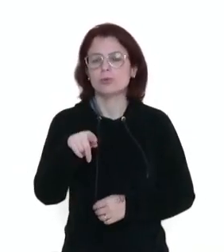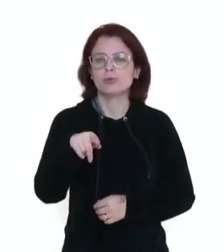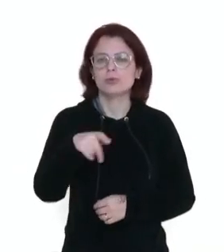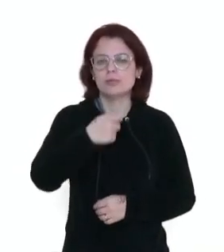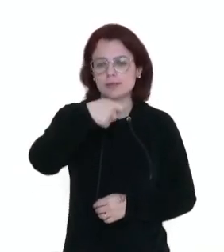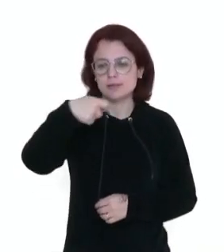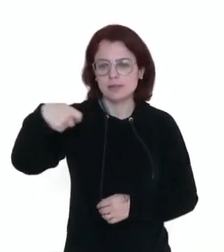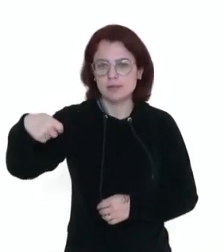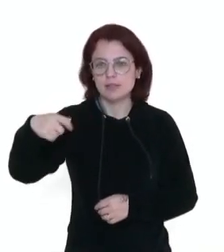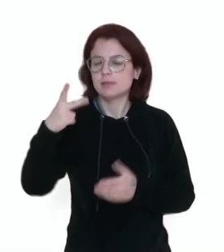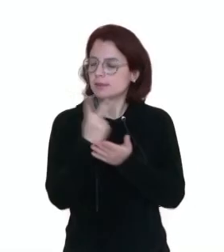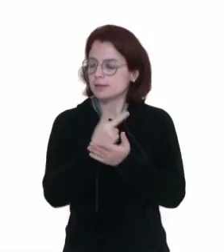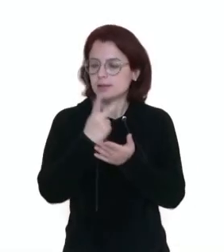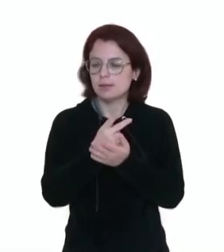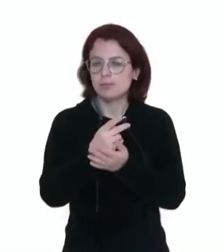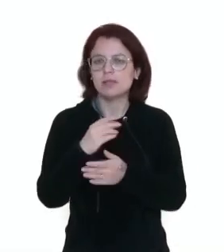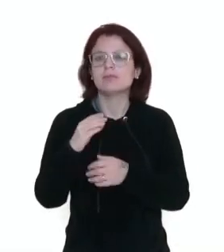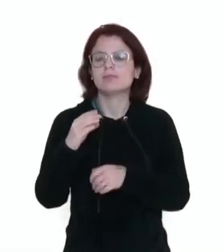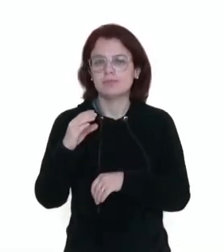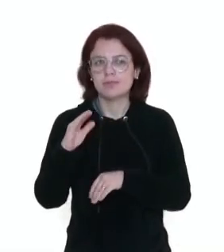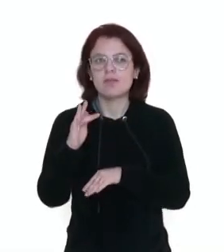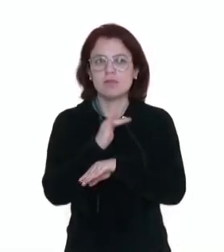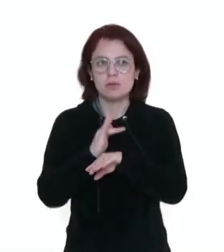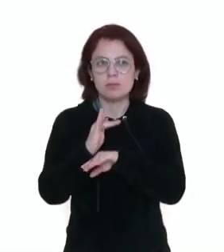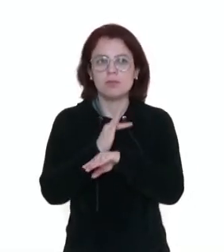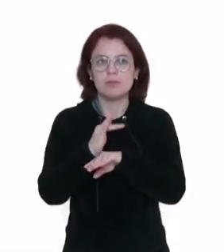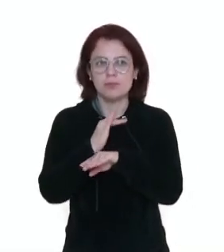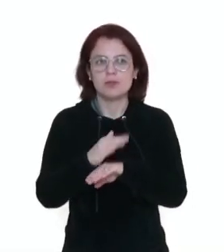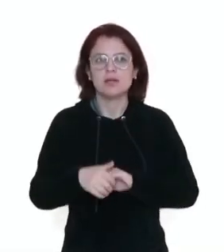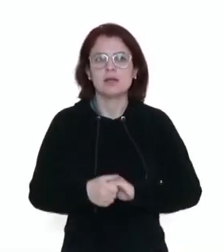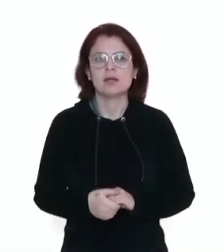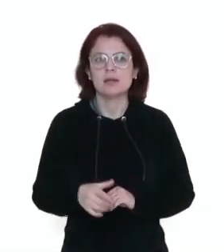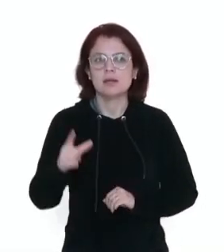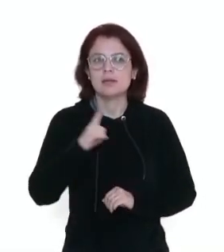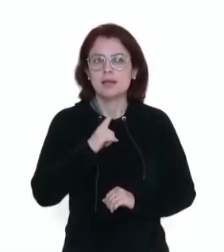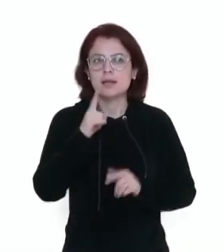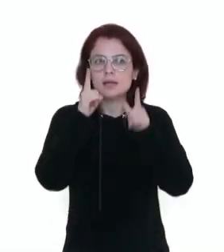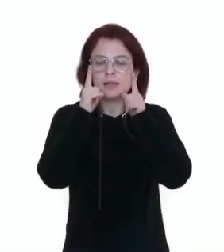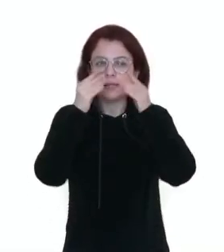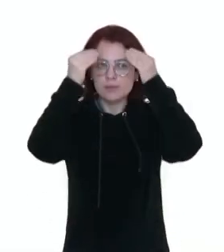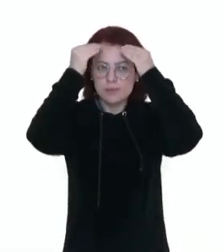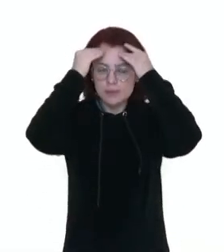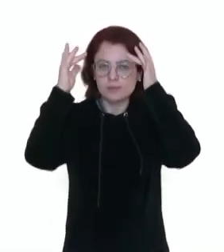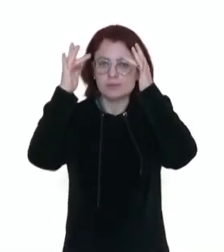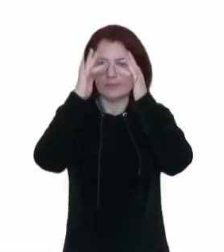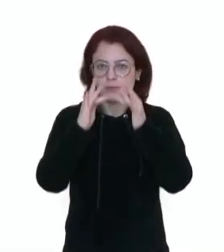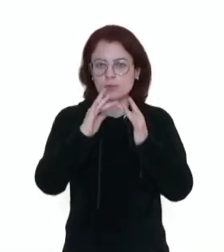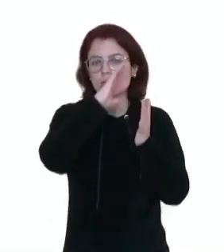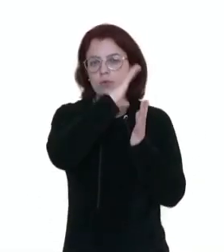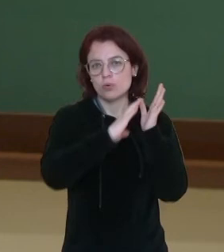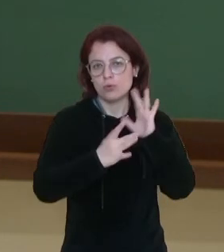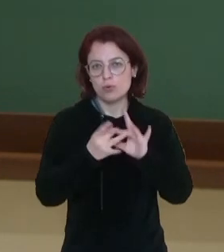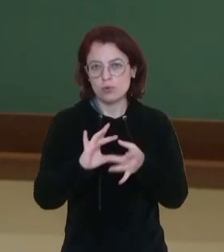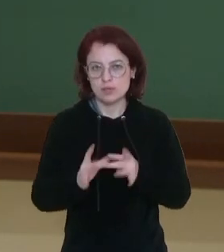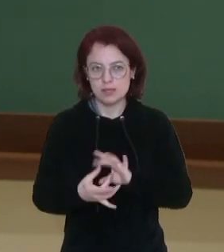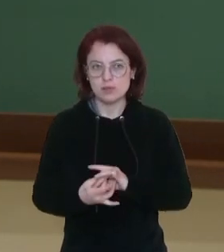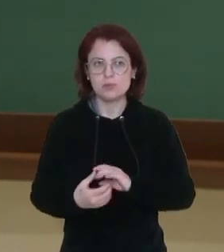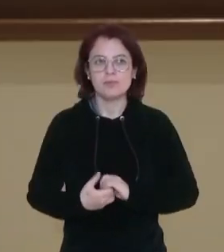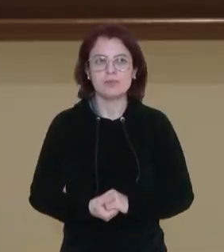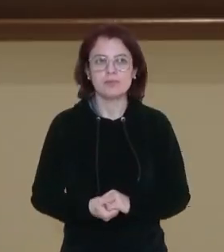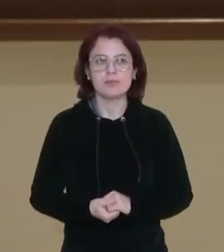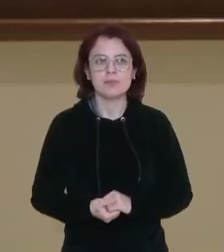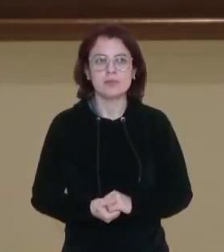na norma culta, né? E se a linguagem é adequada ao contexto, tá? Isso aqui é importante também vocês